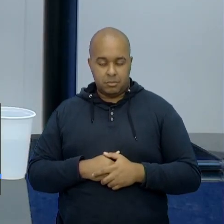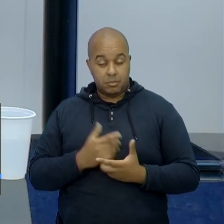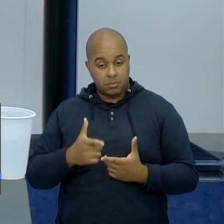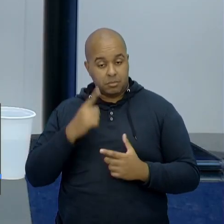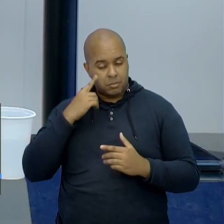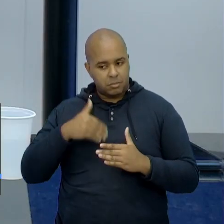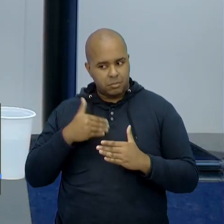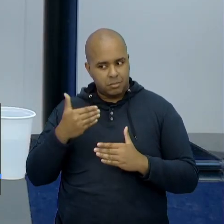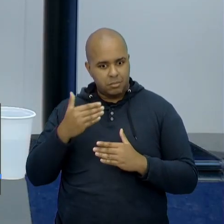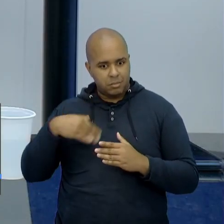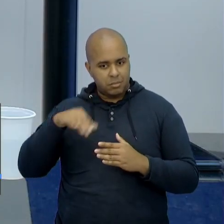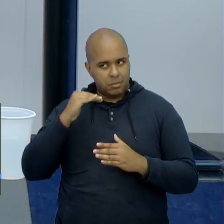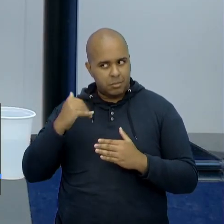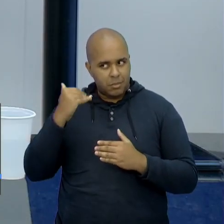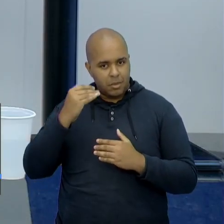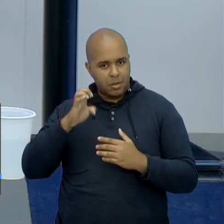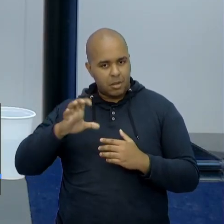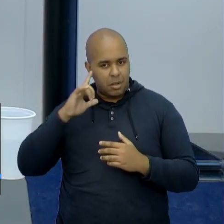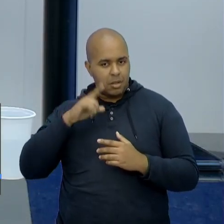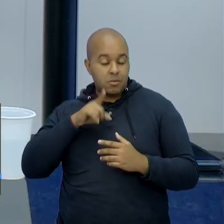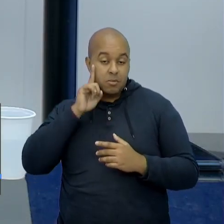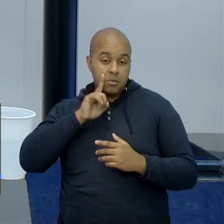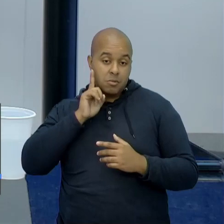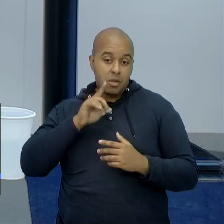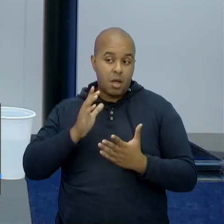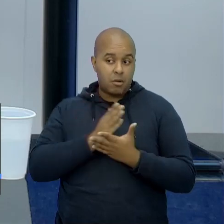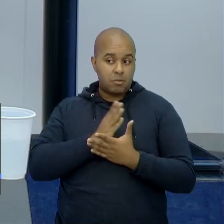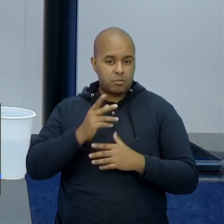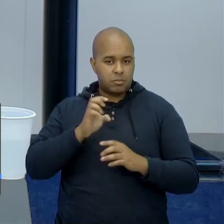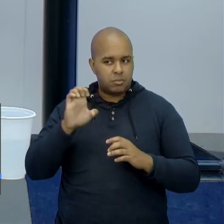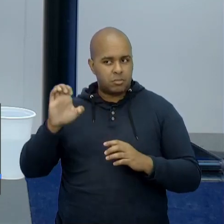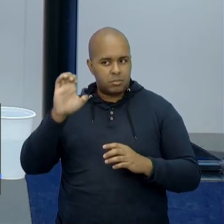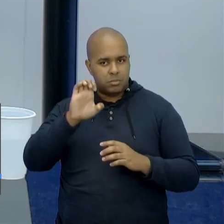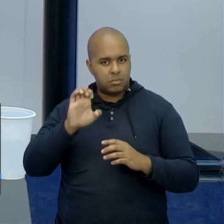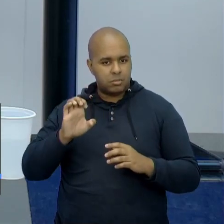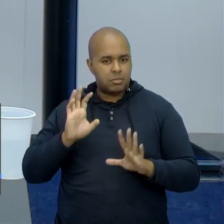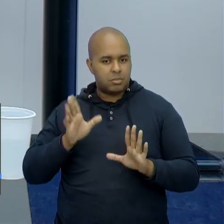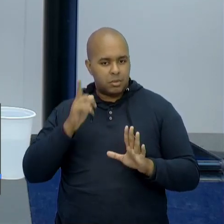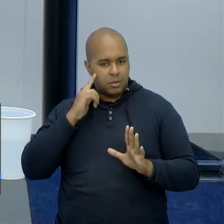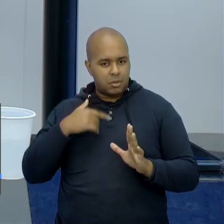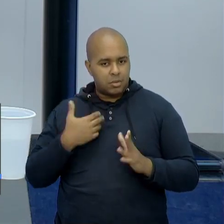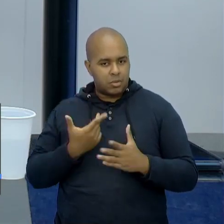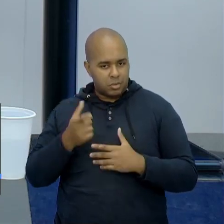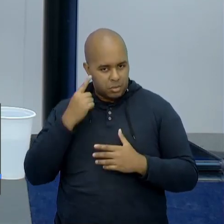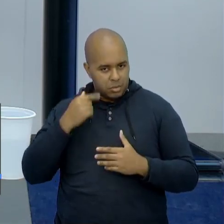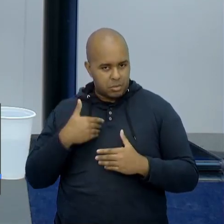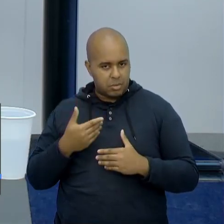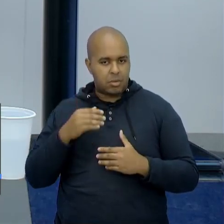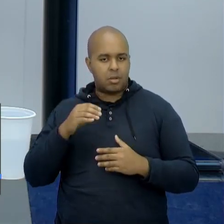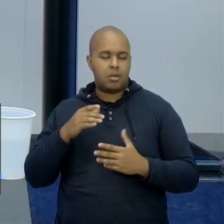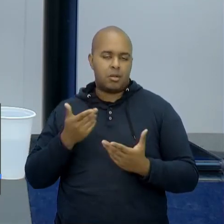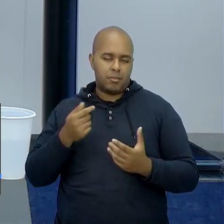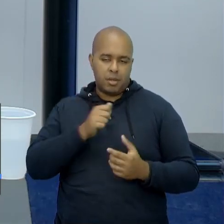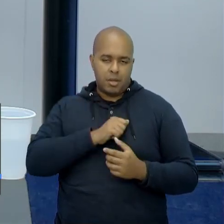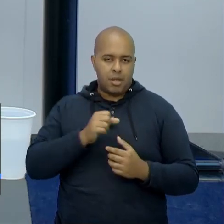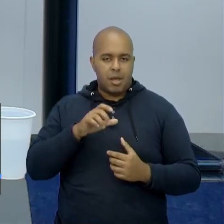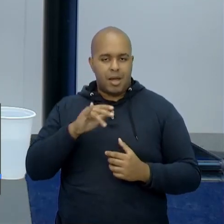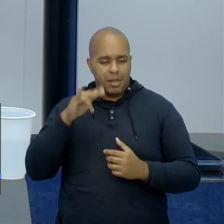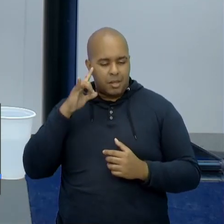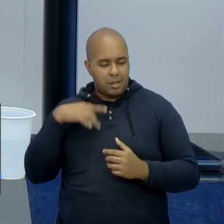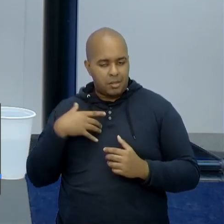Muito avançado na Europa e Estados Unidos, alguns estados já avançaram. Canadá,